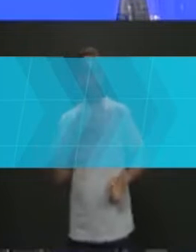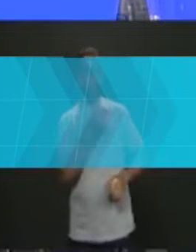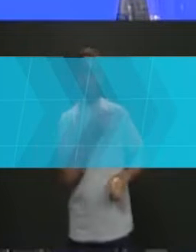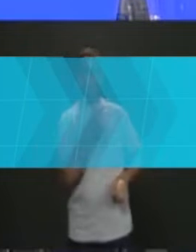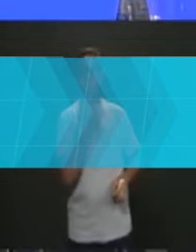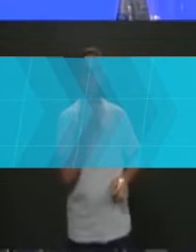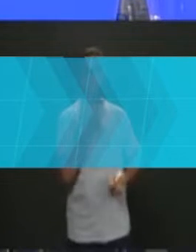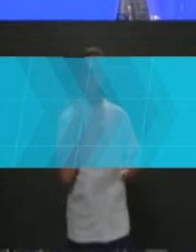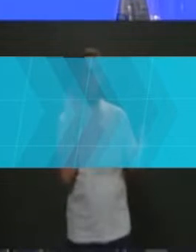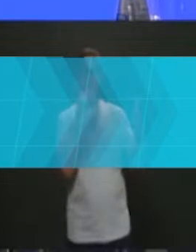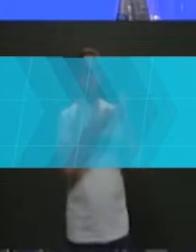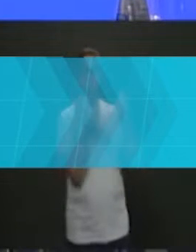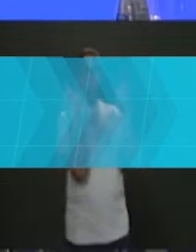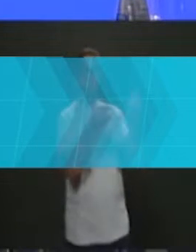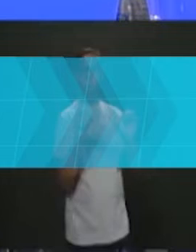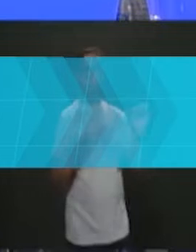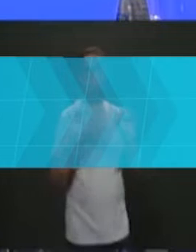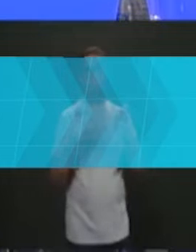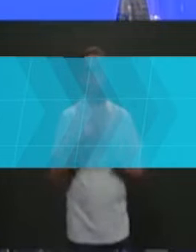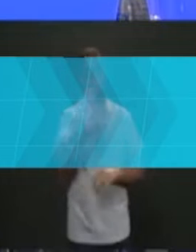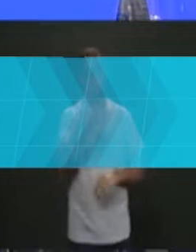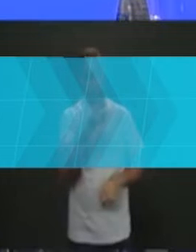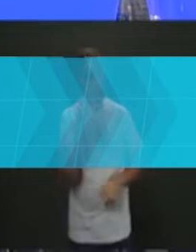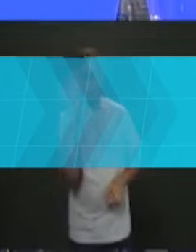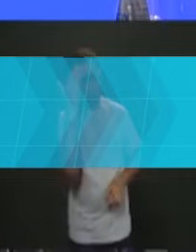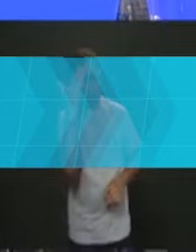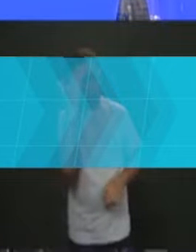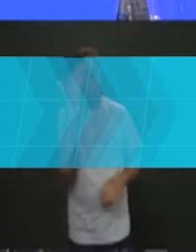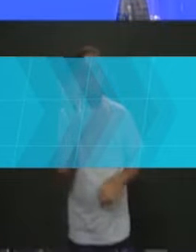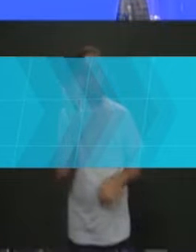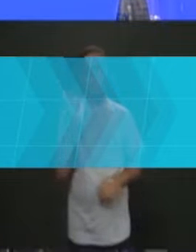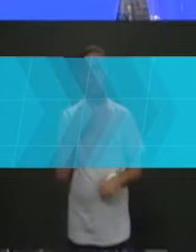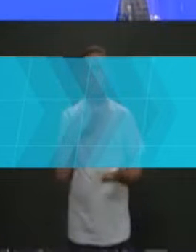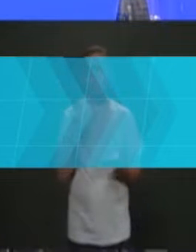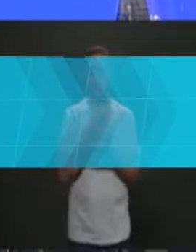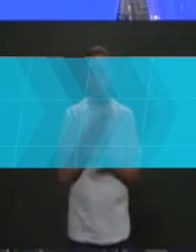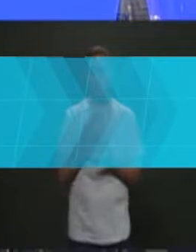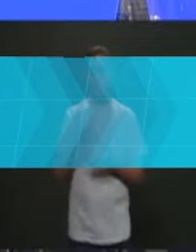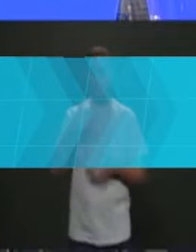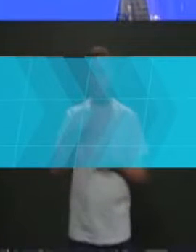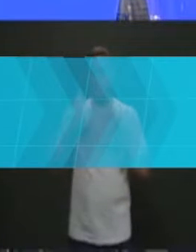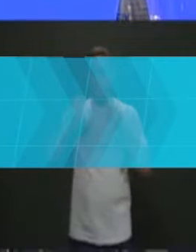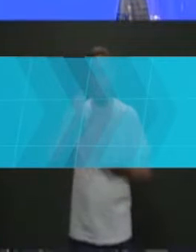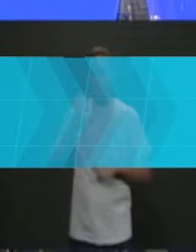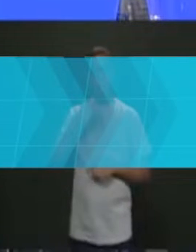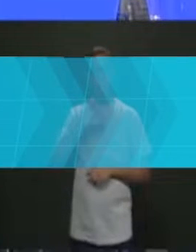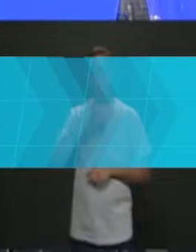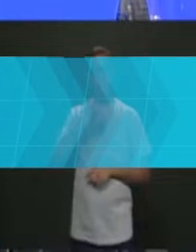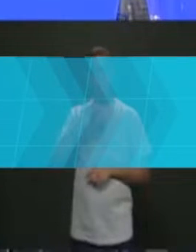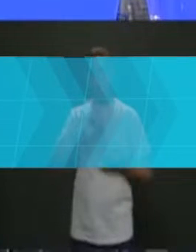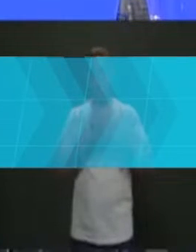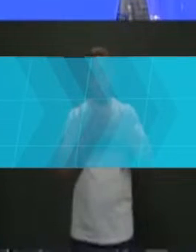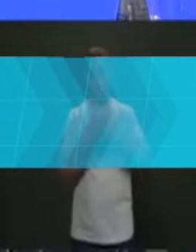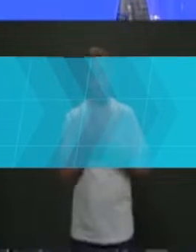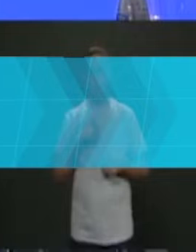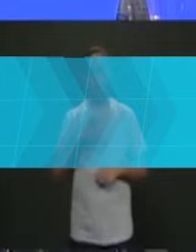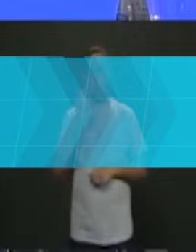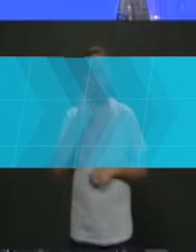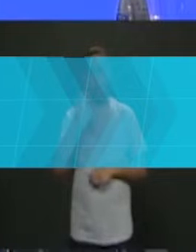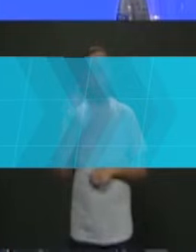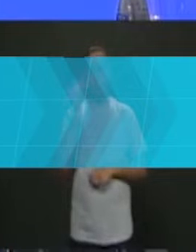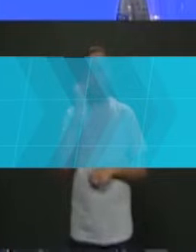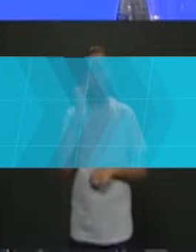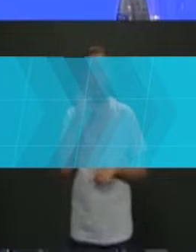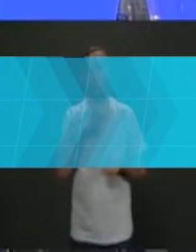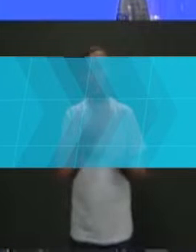tem denúncias contra si quando a gente sabe do vacino adulto eu estava lá na CPI da convite eu vi tentativa